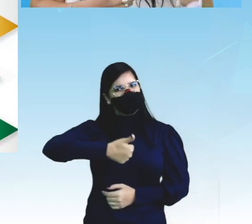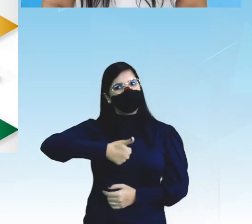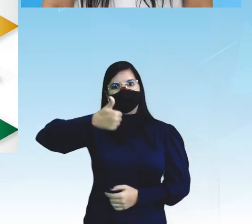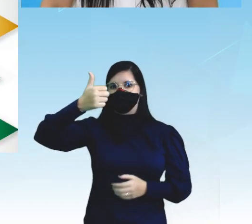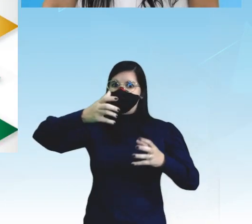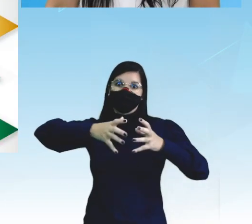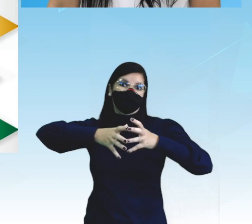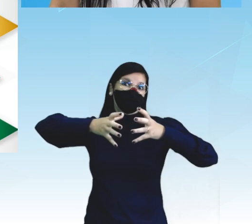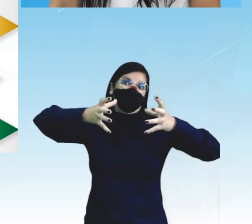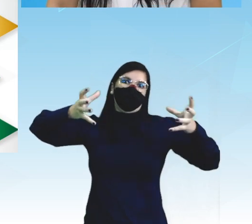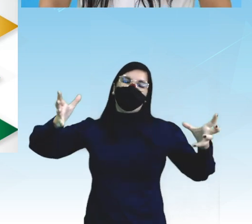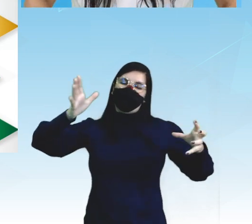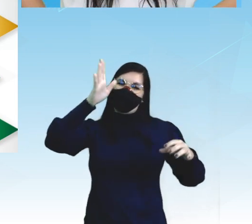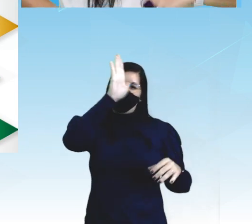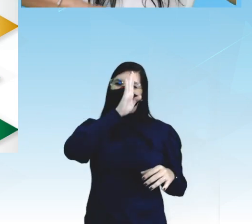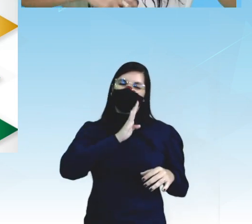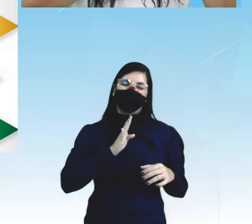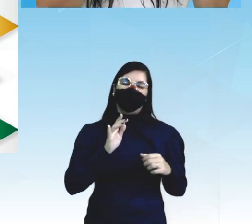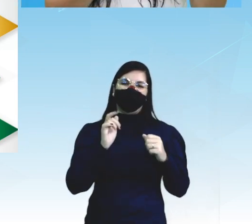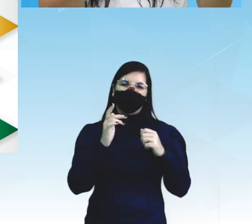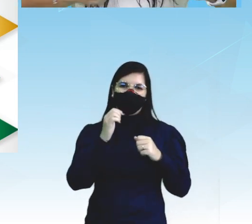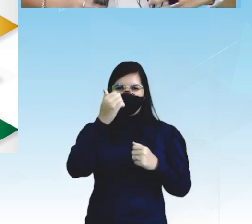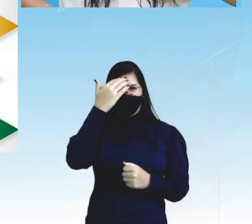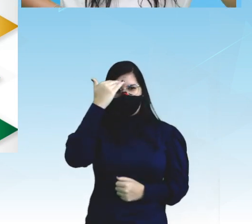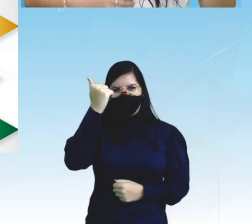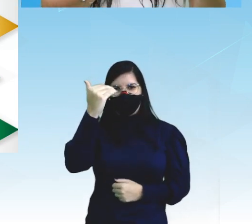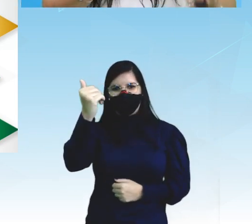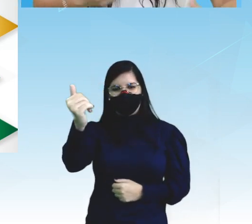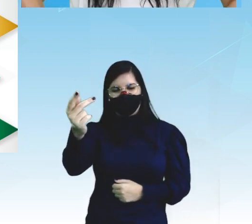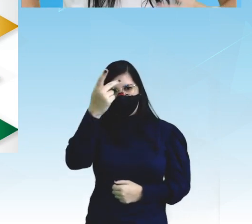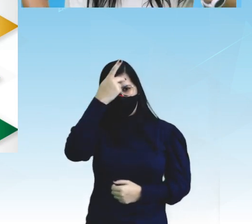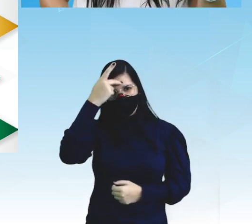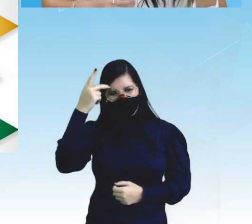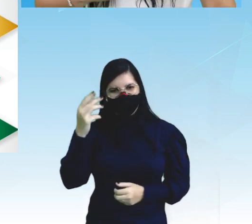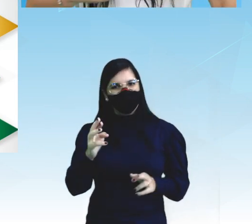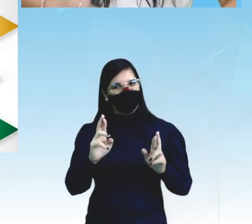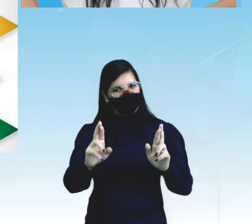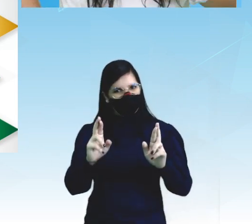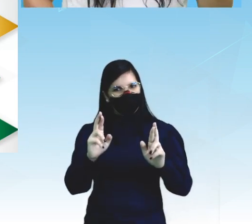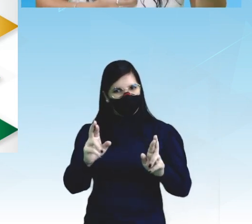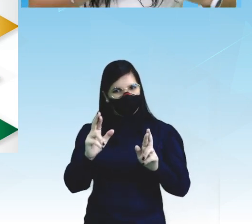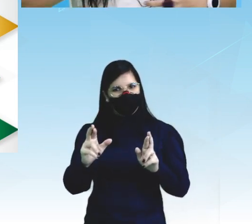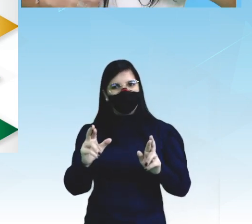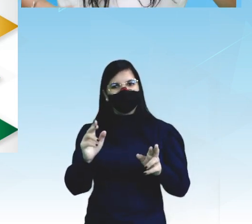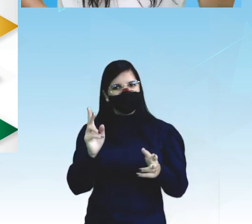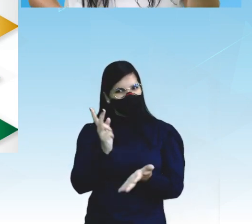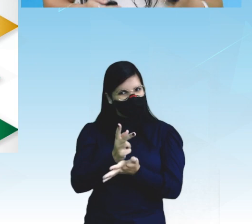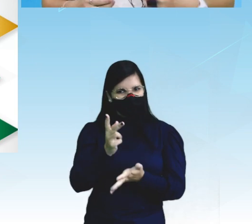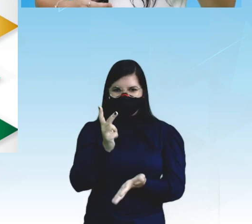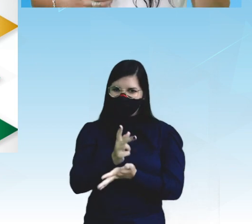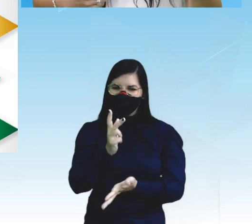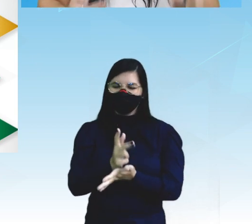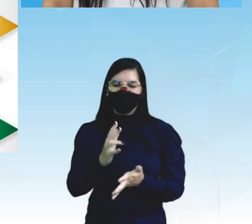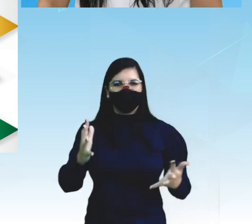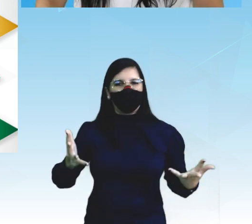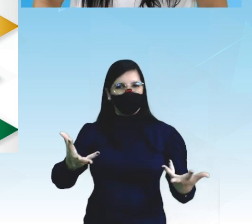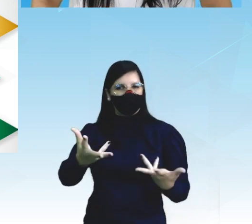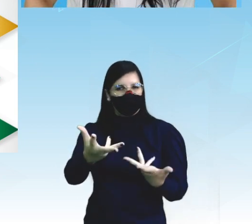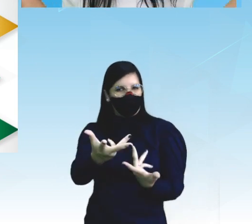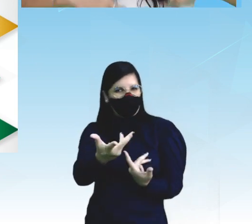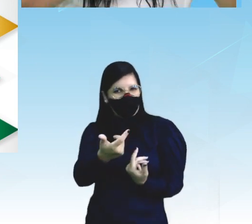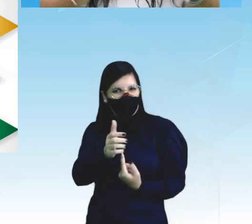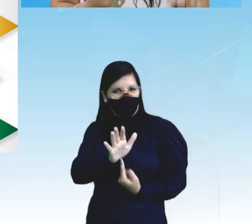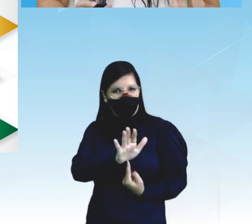mais populares do Brasil, né? Que muita gente torce por ela, que ela sempre faz apresentações maravilhosas.